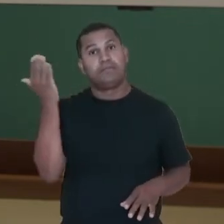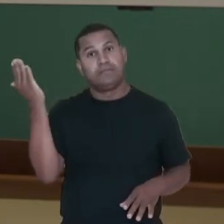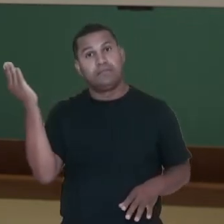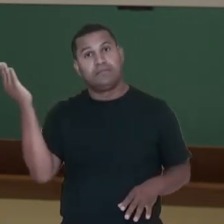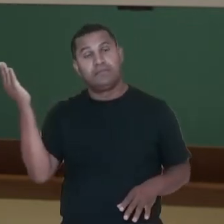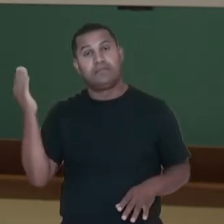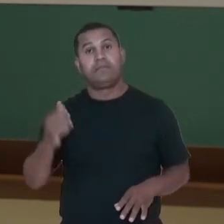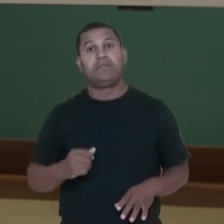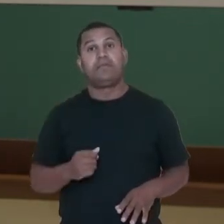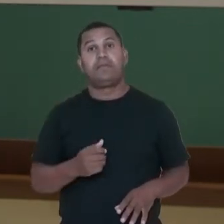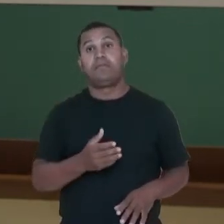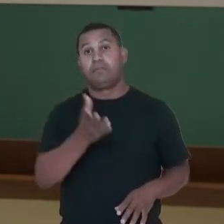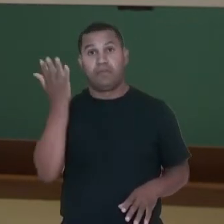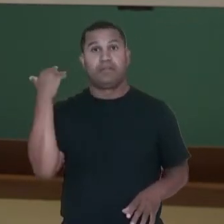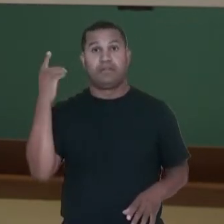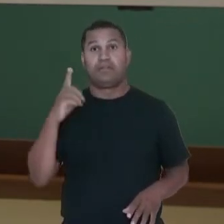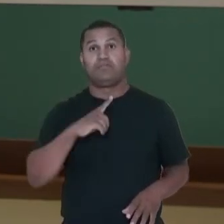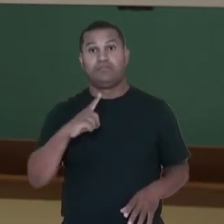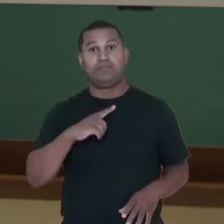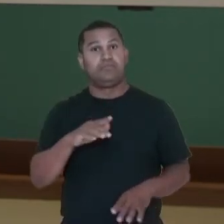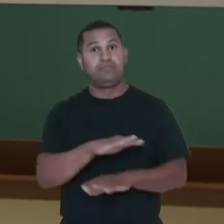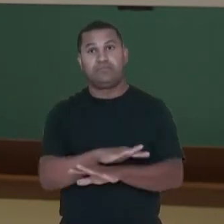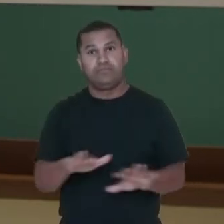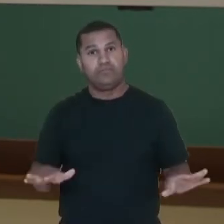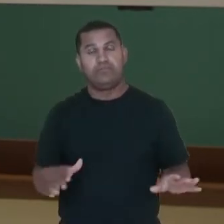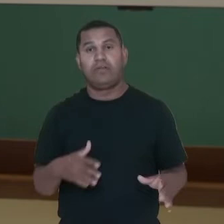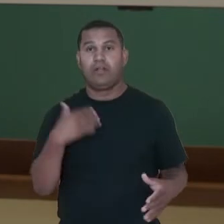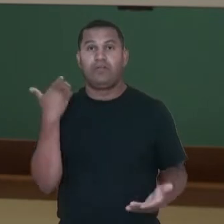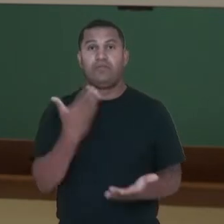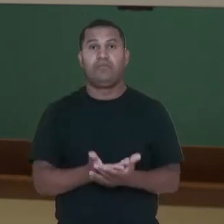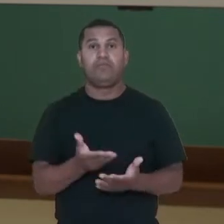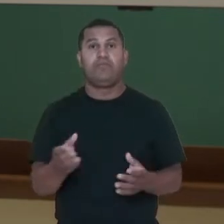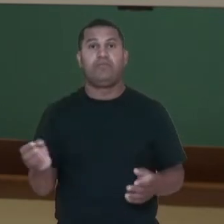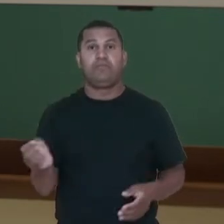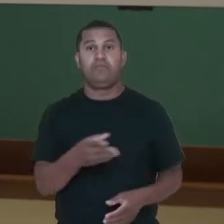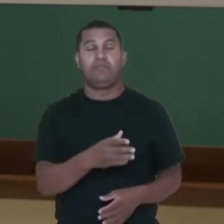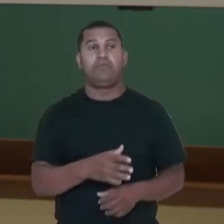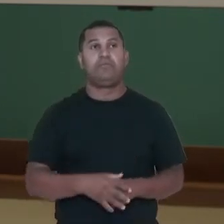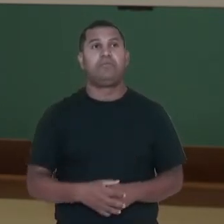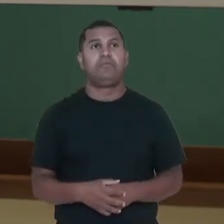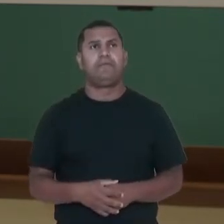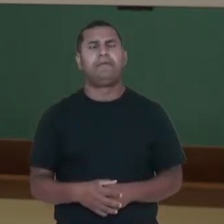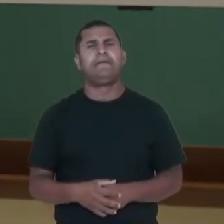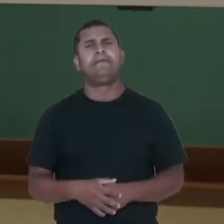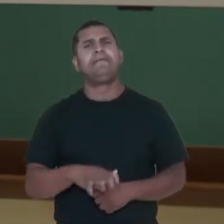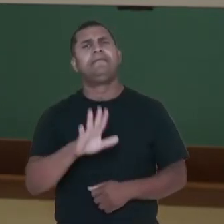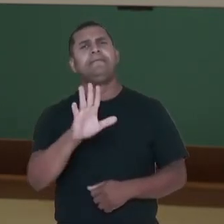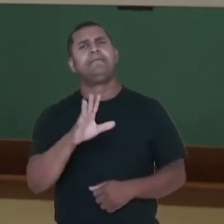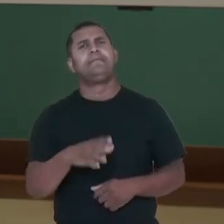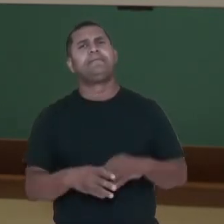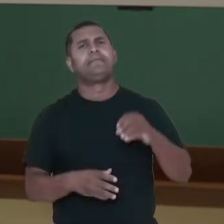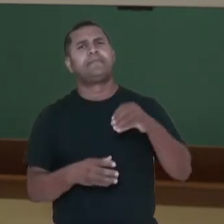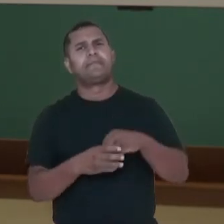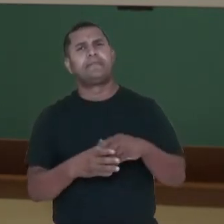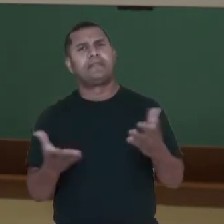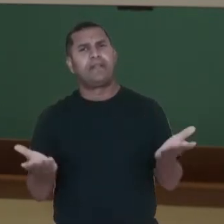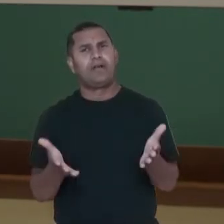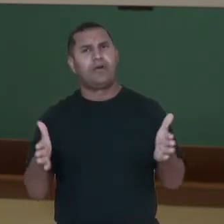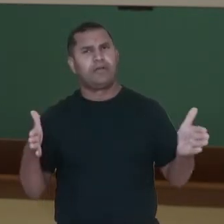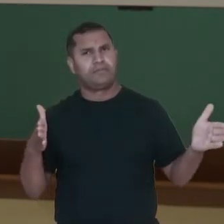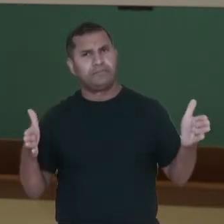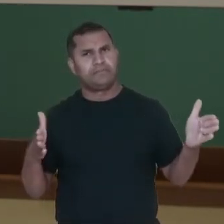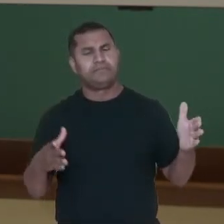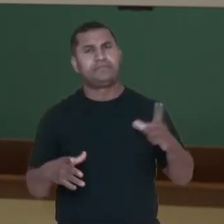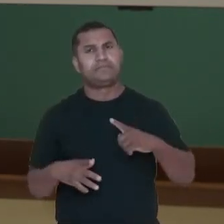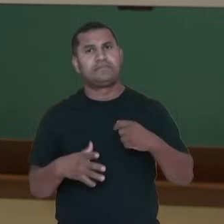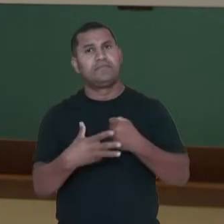foi erradicada. Será que tem disposição genética para o Covid? Então, nós vivemos uma pandemia e